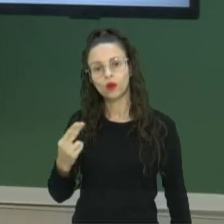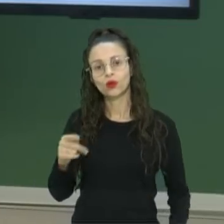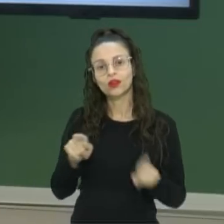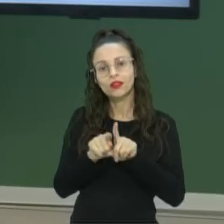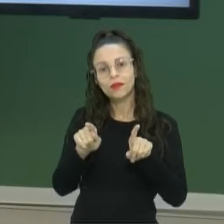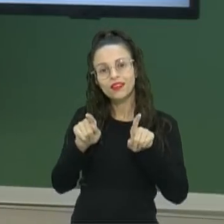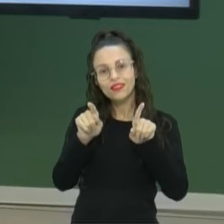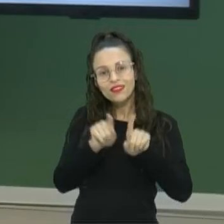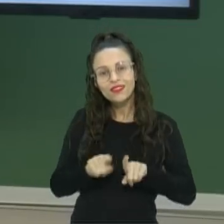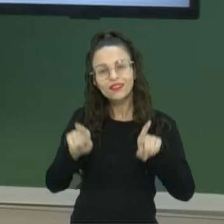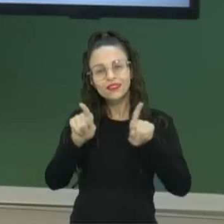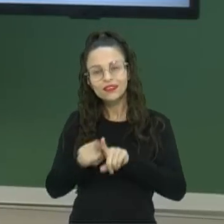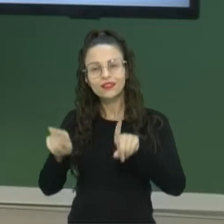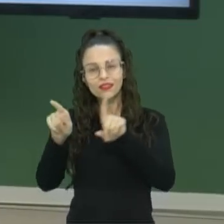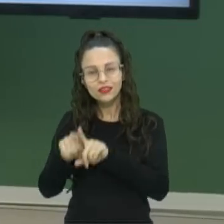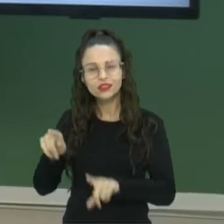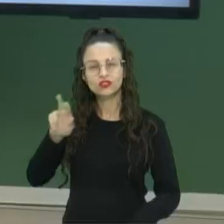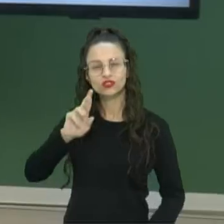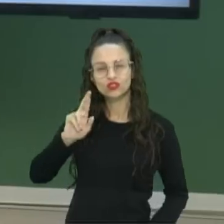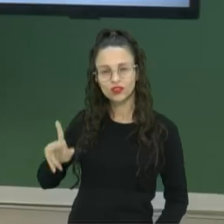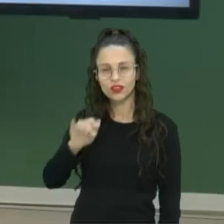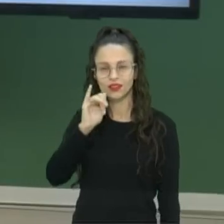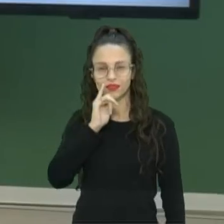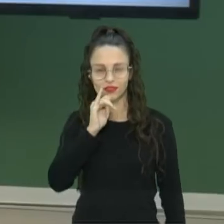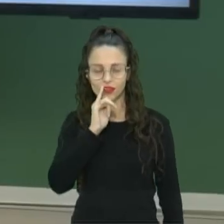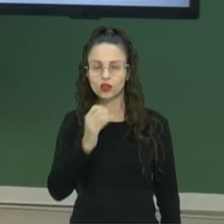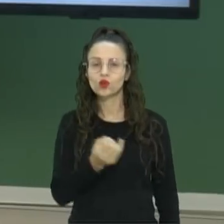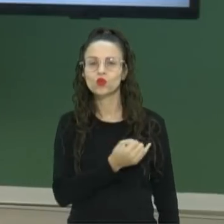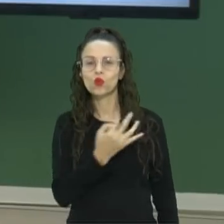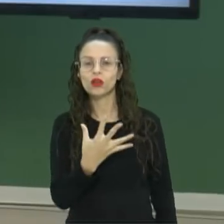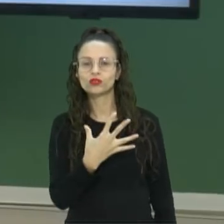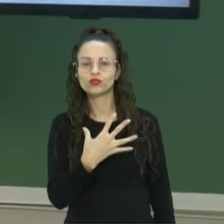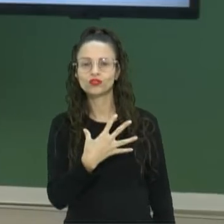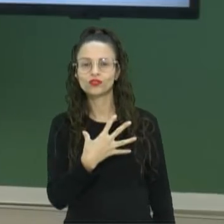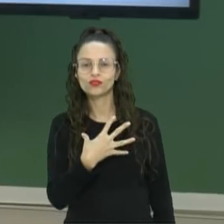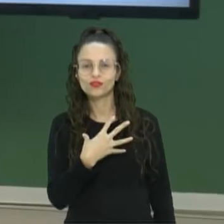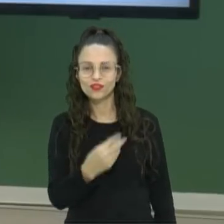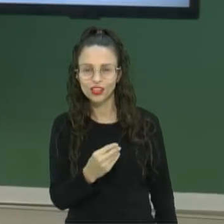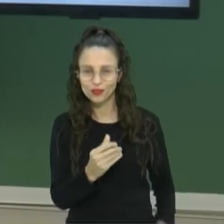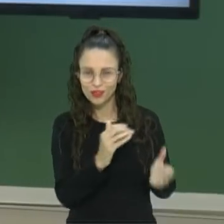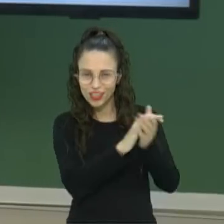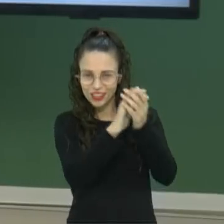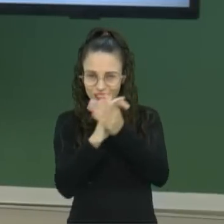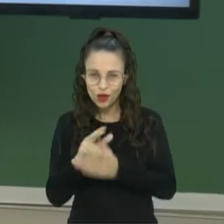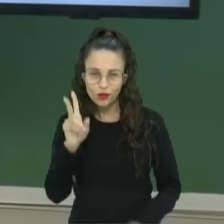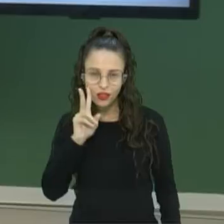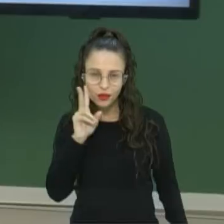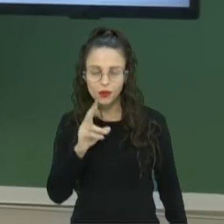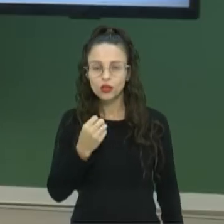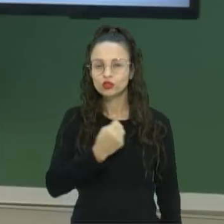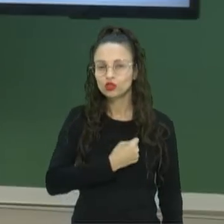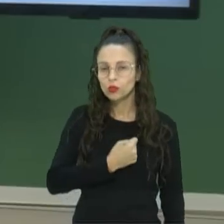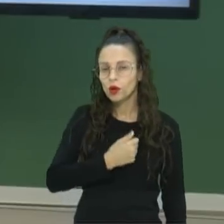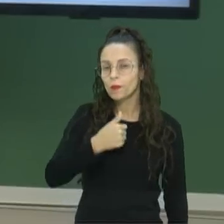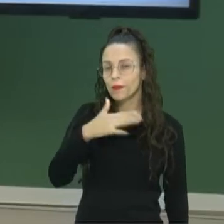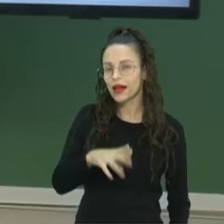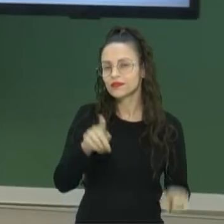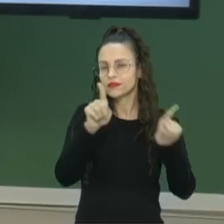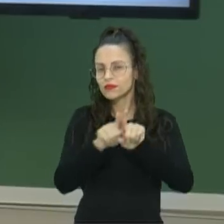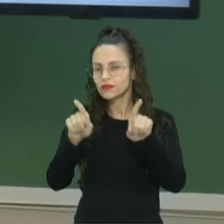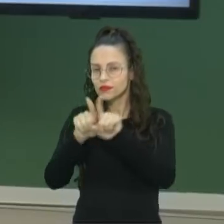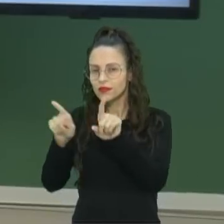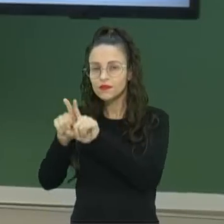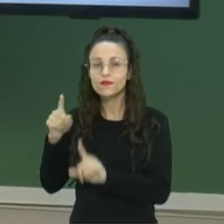incidência. Vocês lembram daquele exemplo que a gente fez do número de filhos por casal? Entendeu? Um número aparece mais vezes, então a gente vê